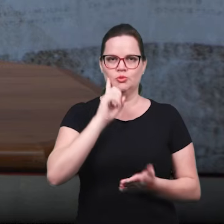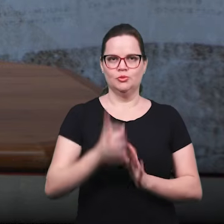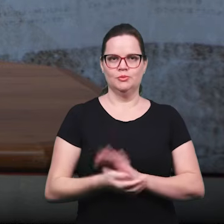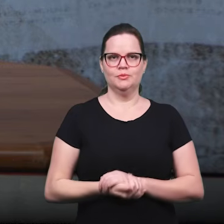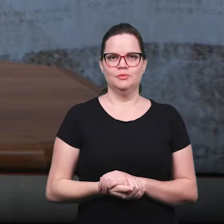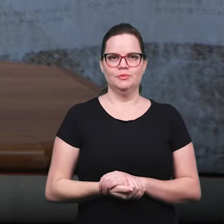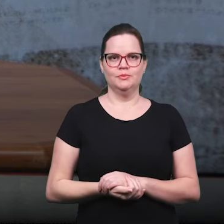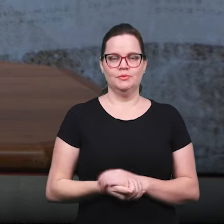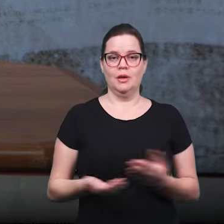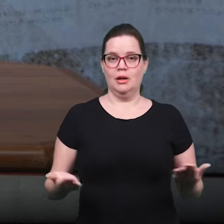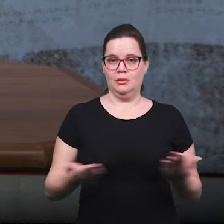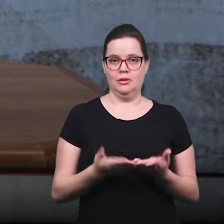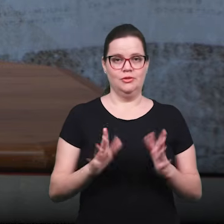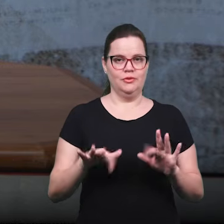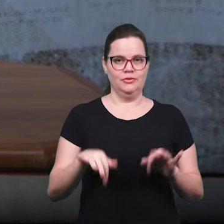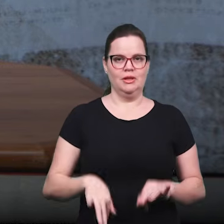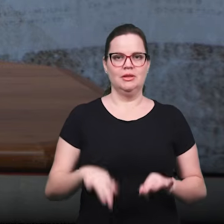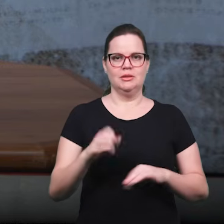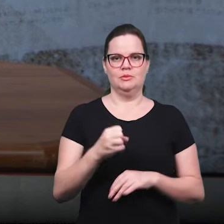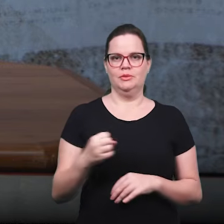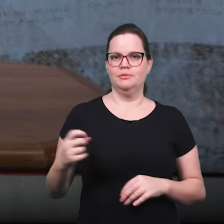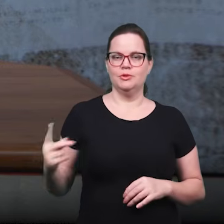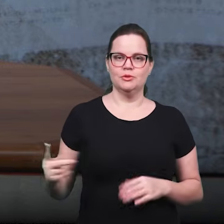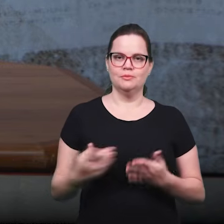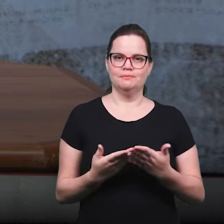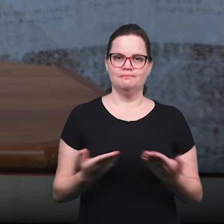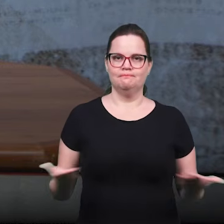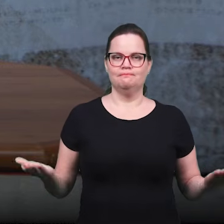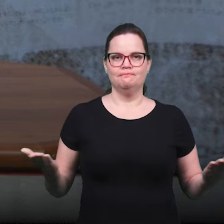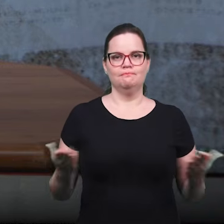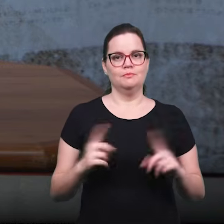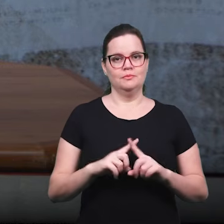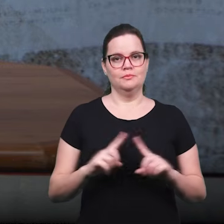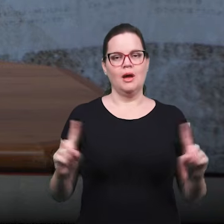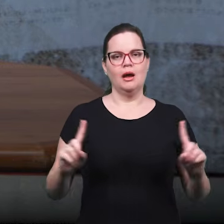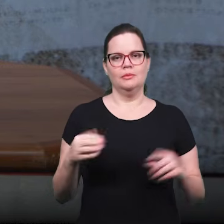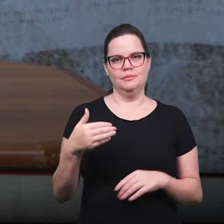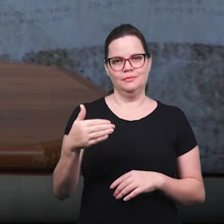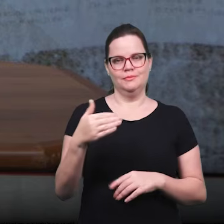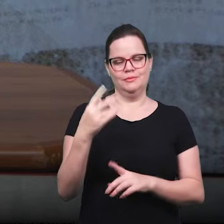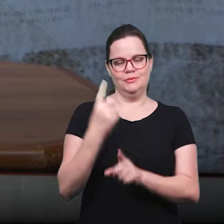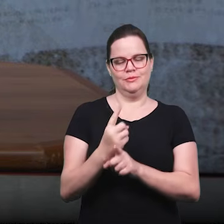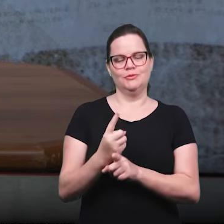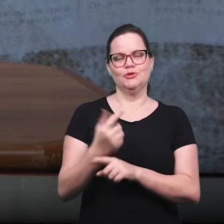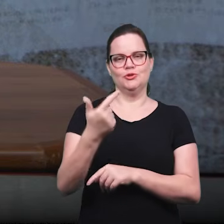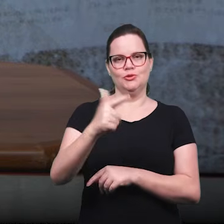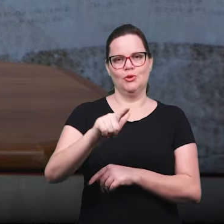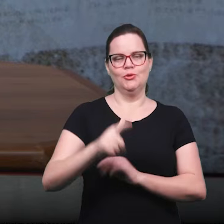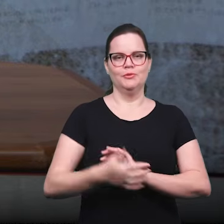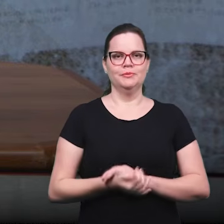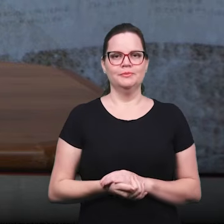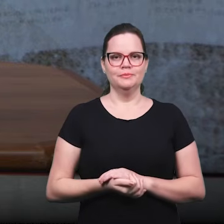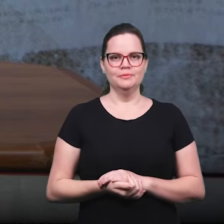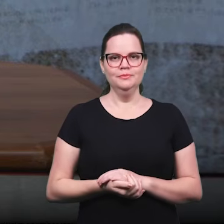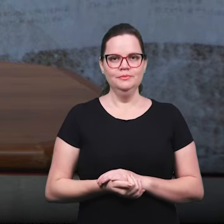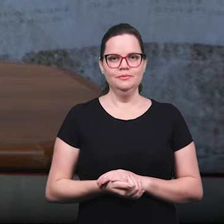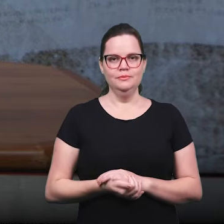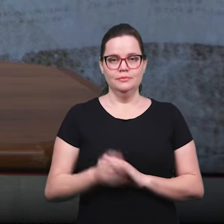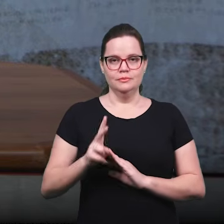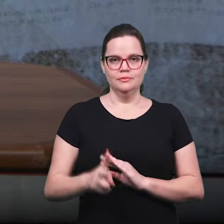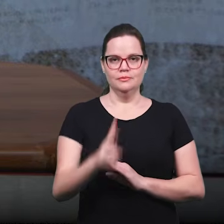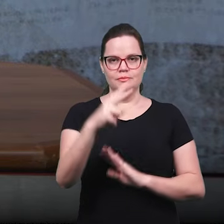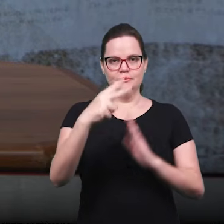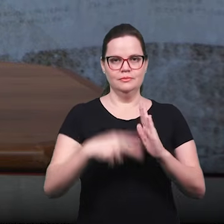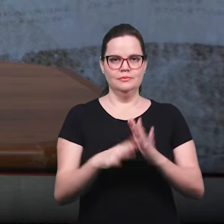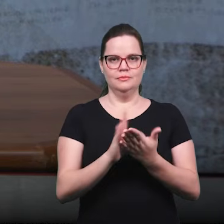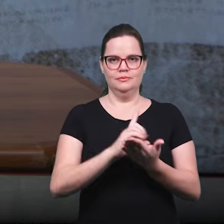diariamente. Vamos encerrando o nosso episódio por hoje, mas estaremos juntos no próximo dia para lermos